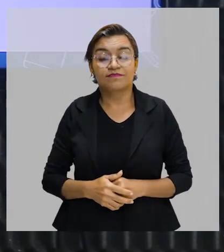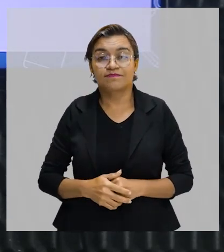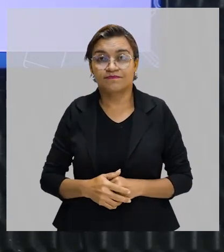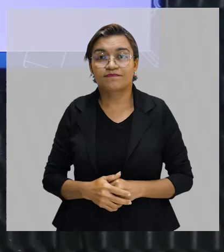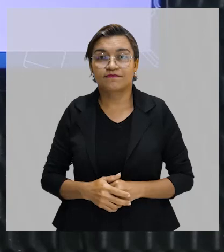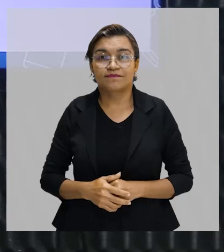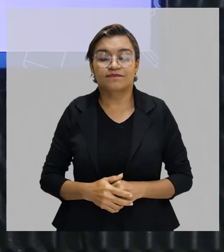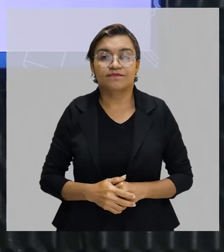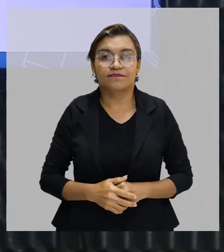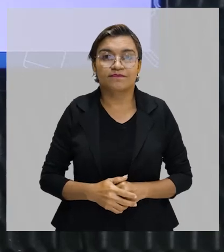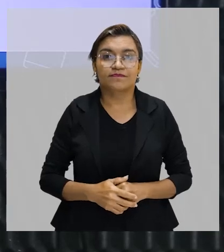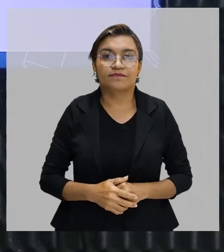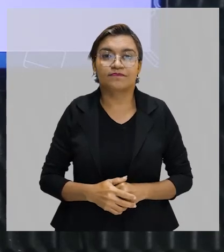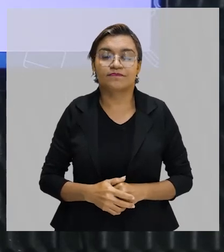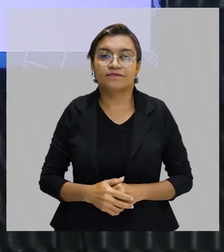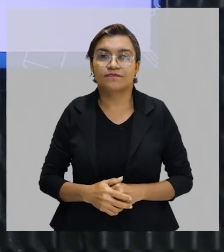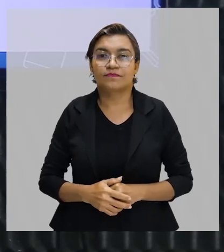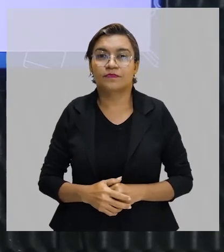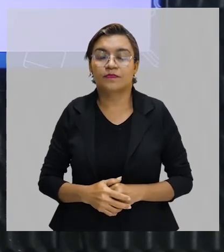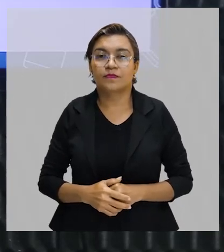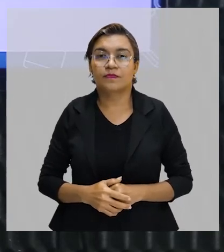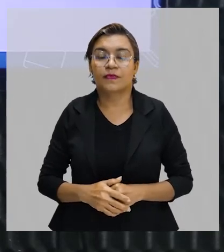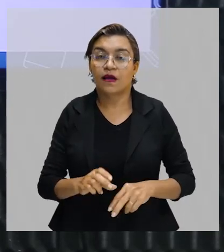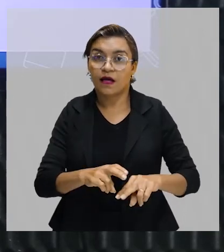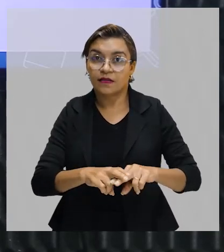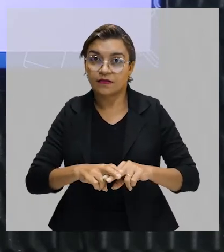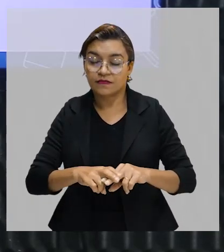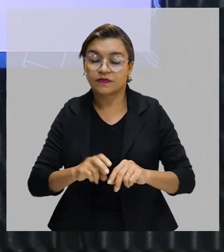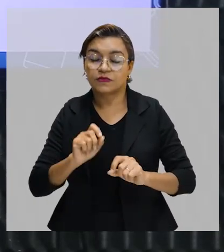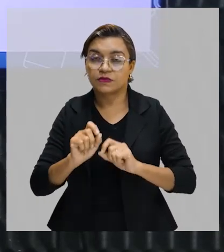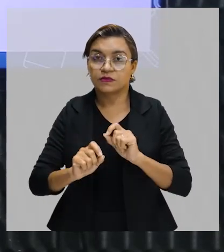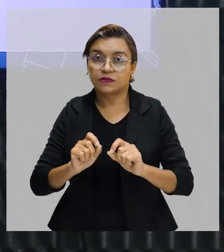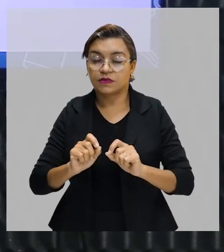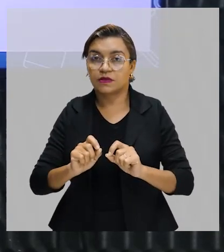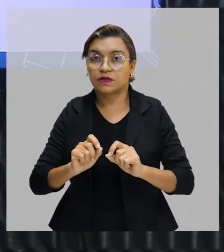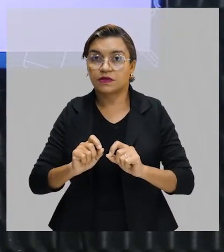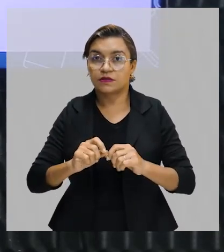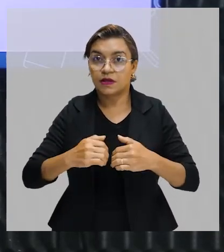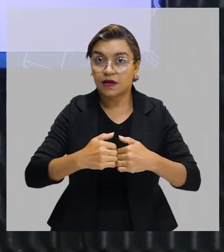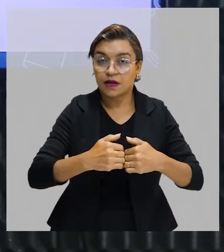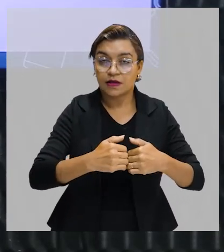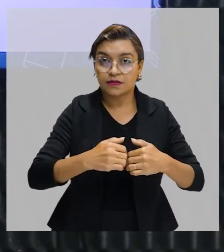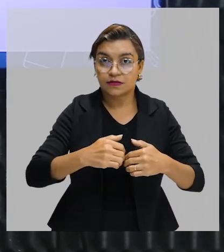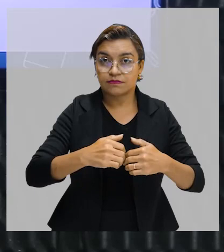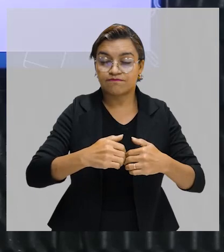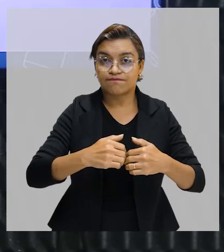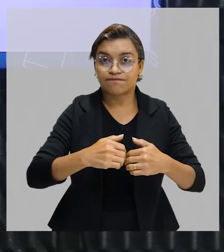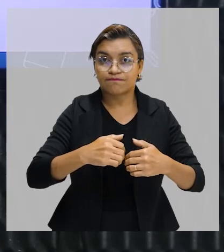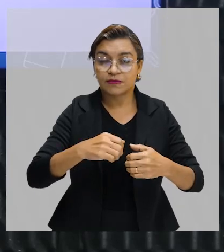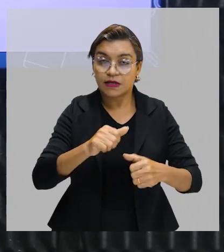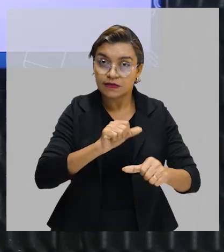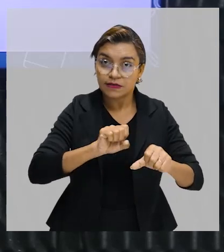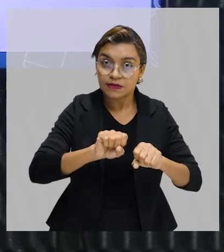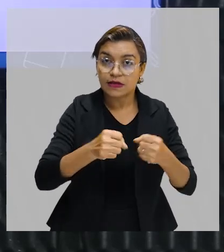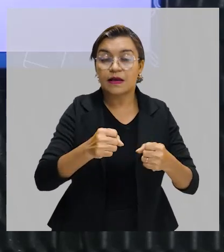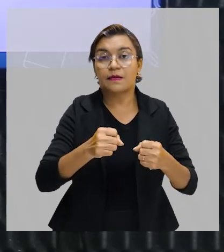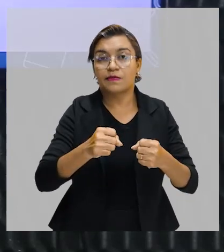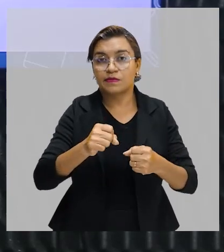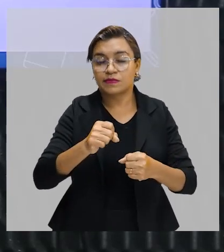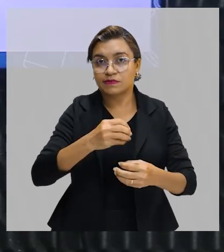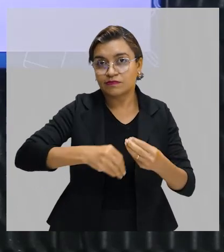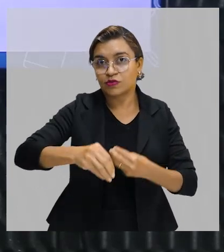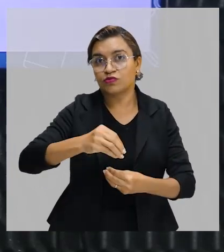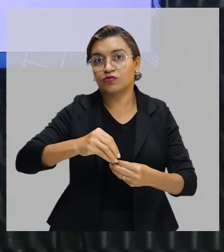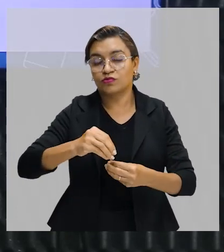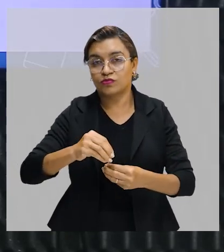através aí, não é, dessas reações nucleares, tá ok? Então, caso você não tenha assistido, você vai encontrar